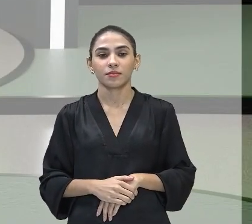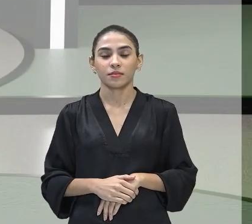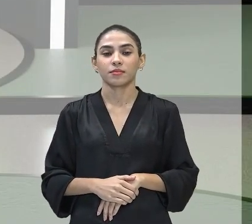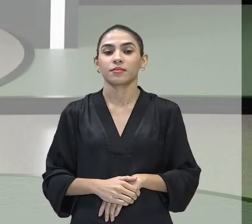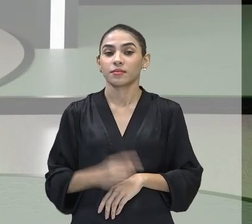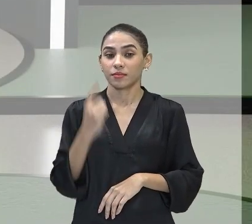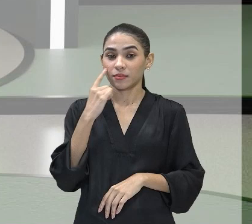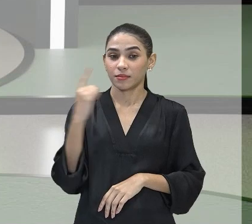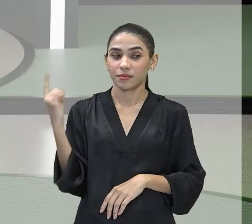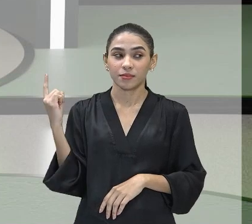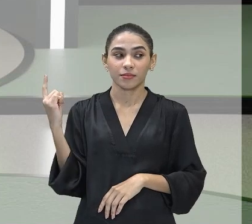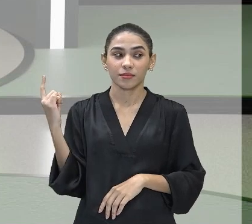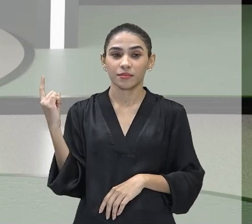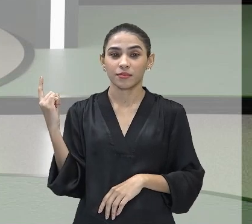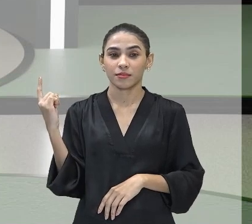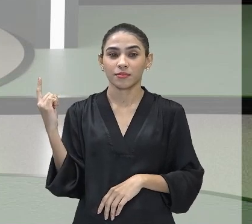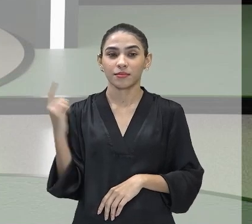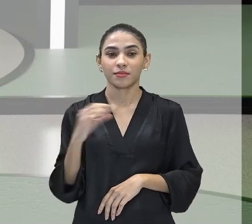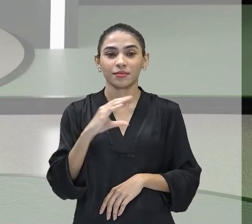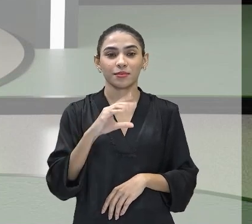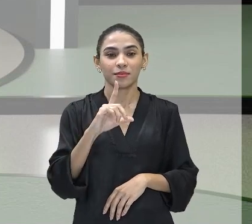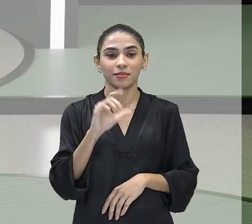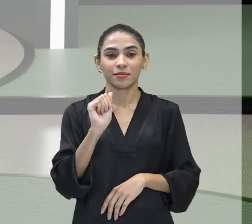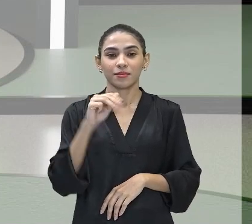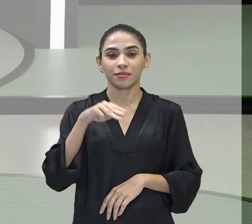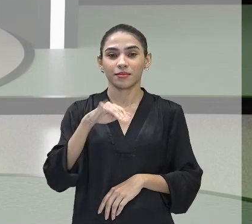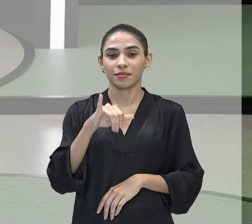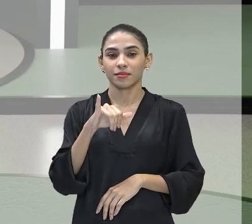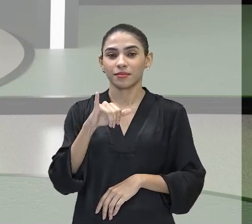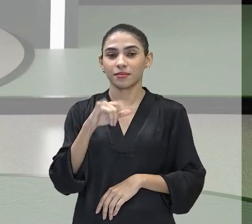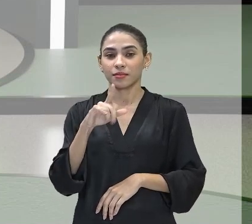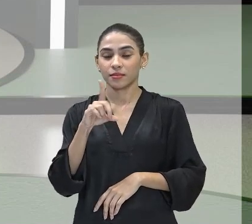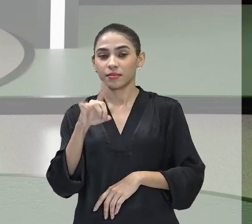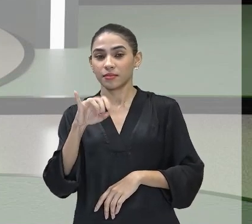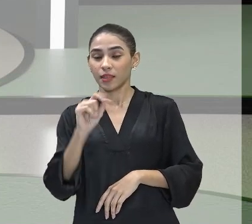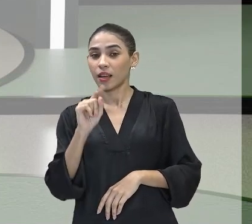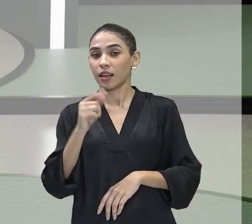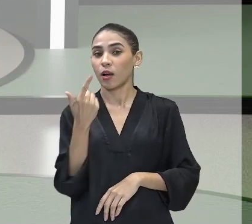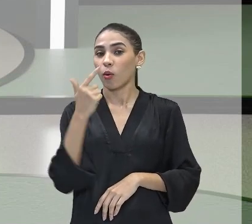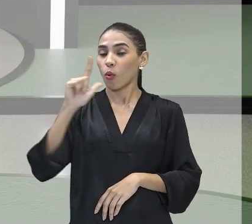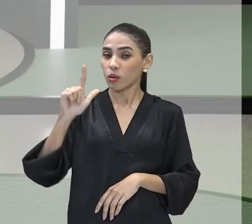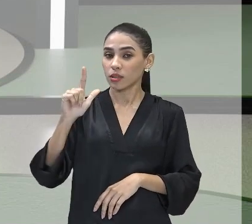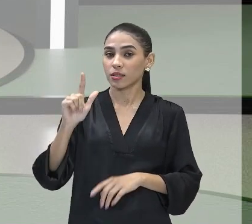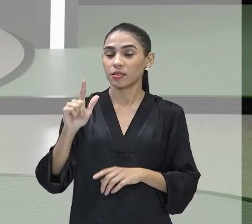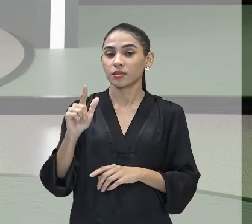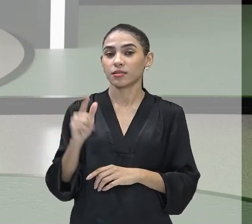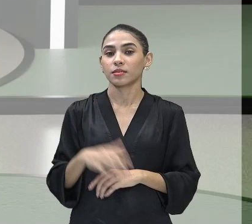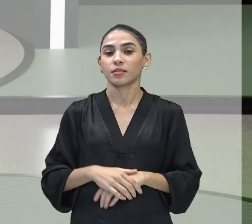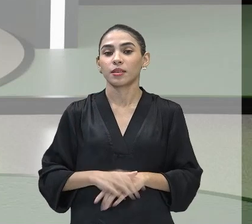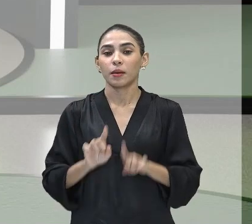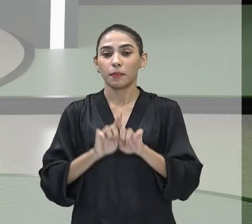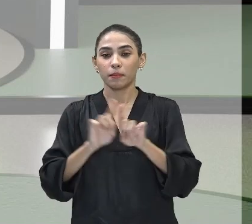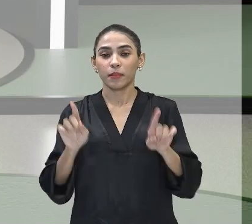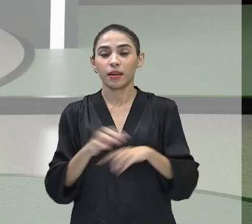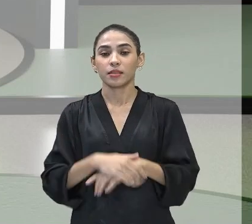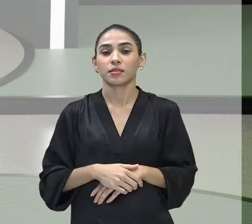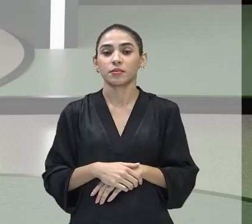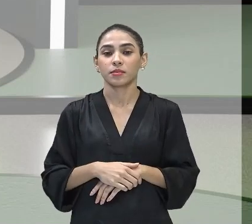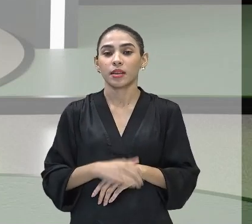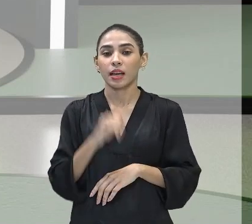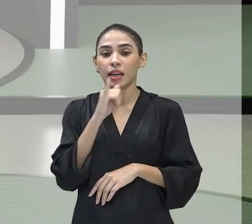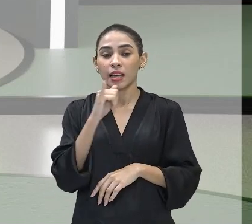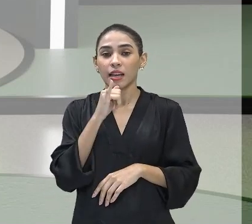observar o exemplo da Clamídia que é uma outra doença só que ela é uma doença de infecção